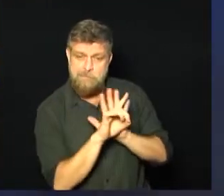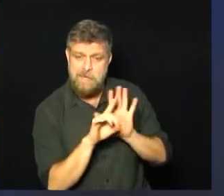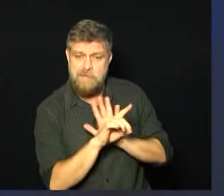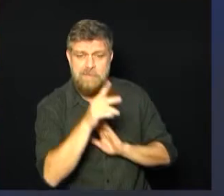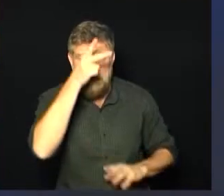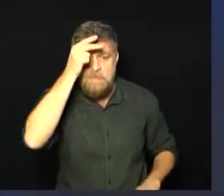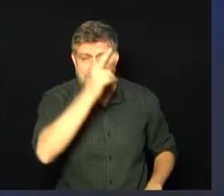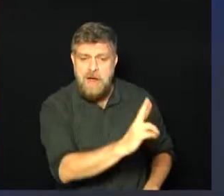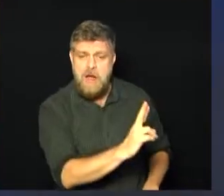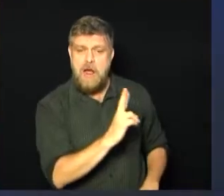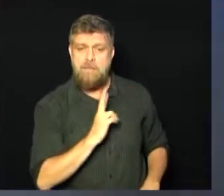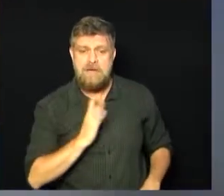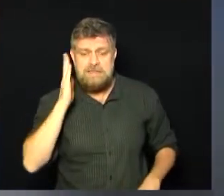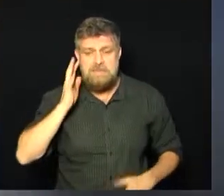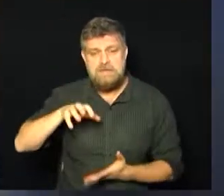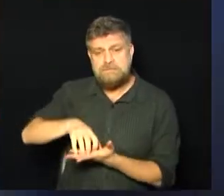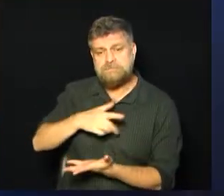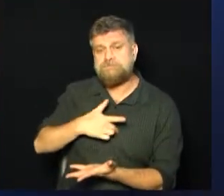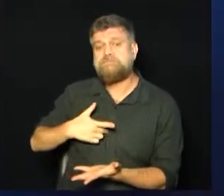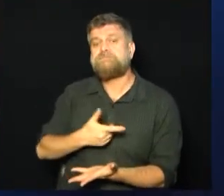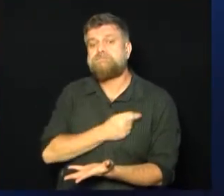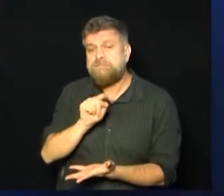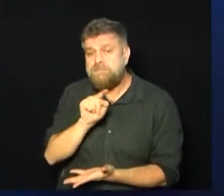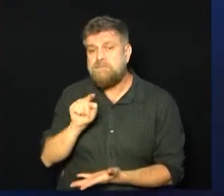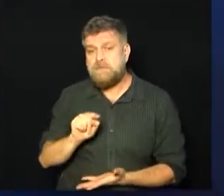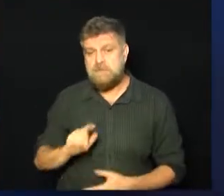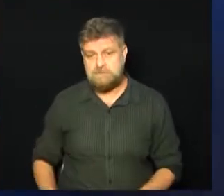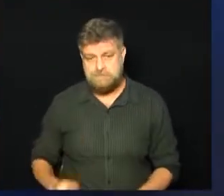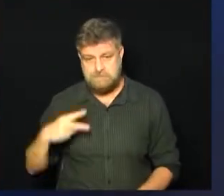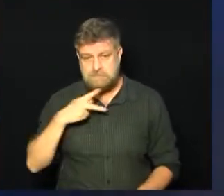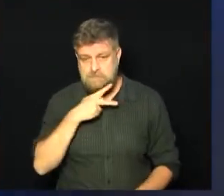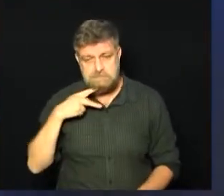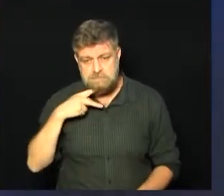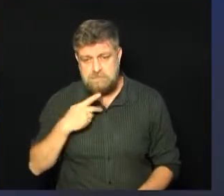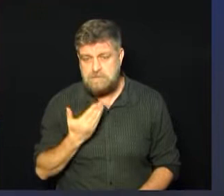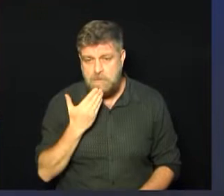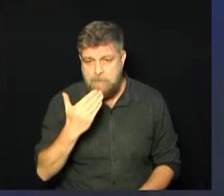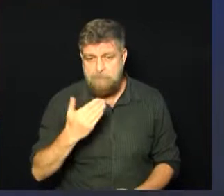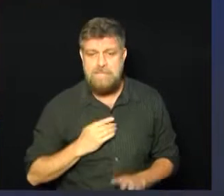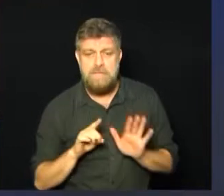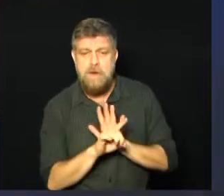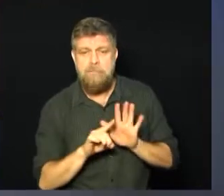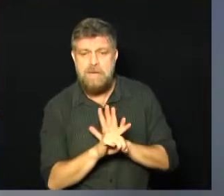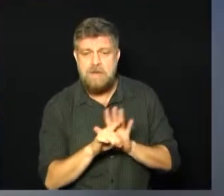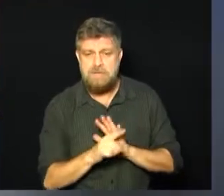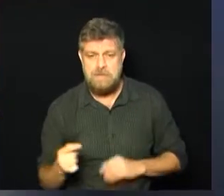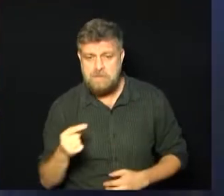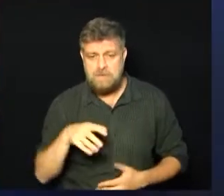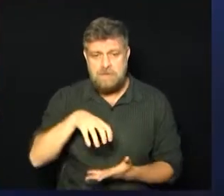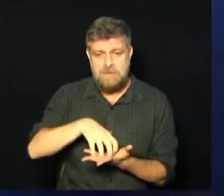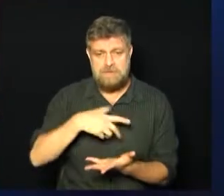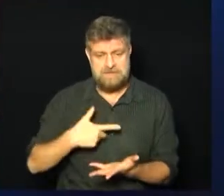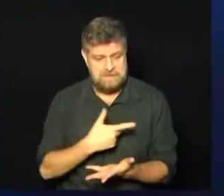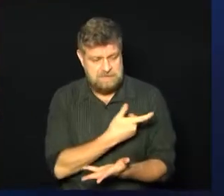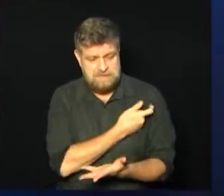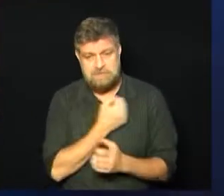ao executivo sobre centro de saúde da cidade. O vereador Permínio Monteiro solicita informações sobre a possibilidade de reforma